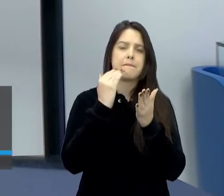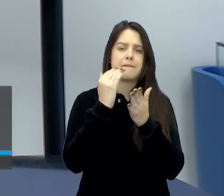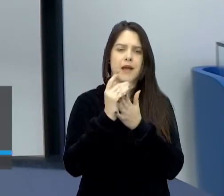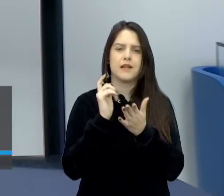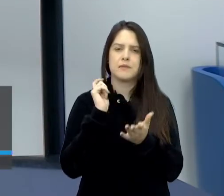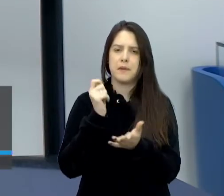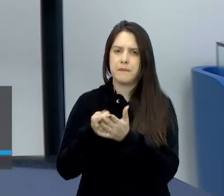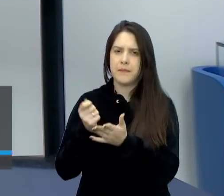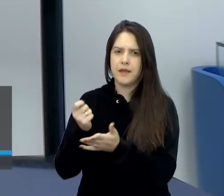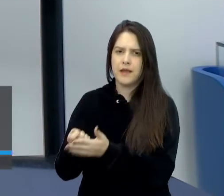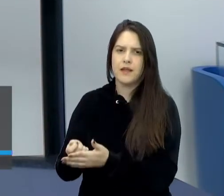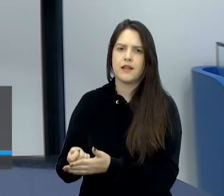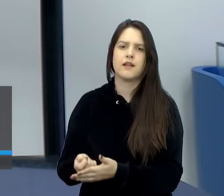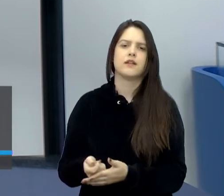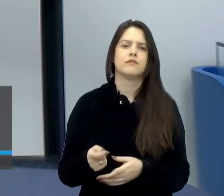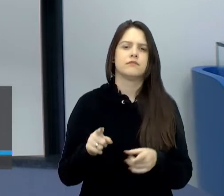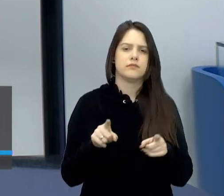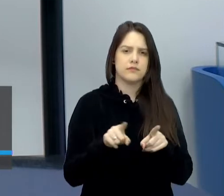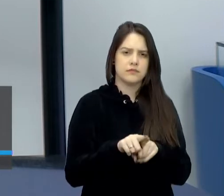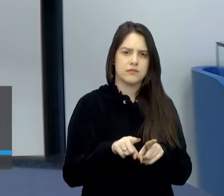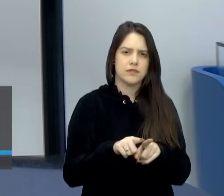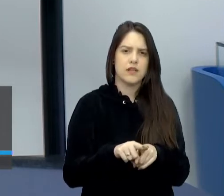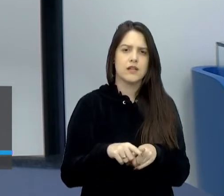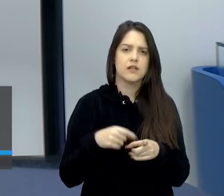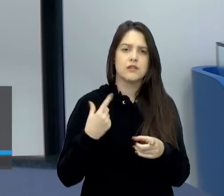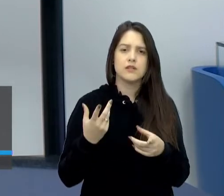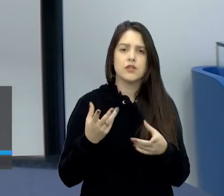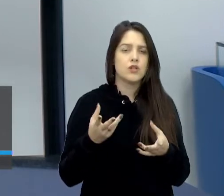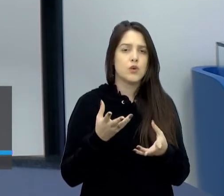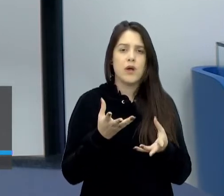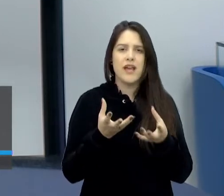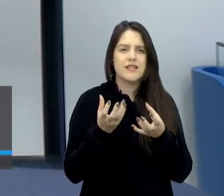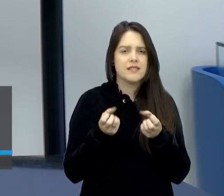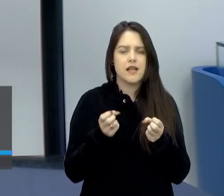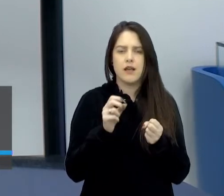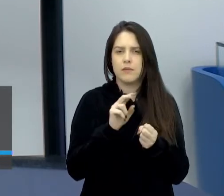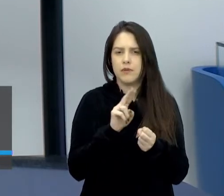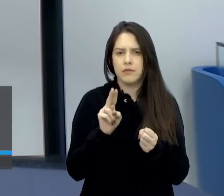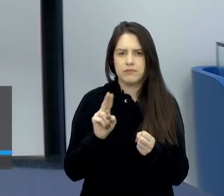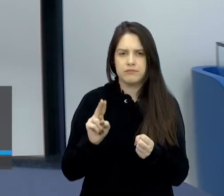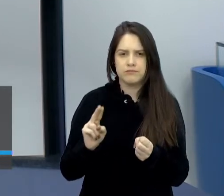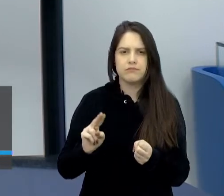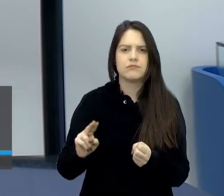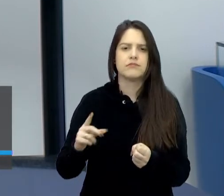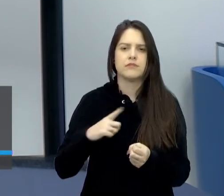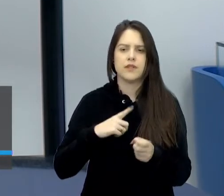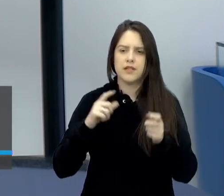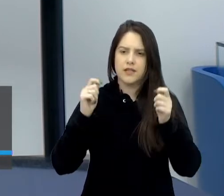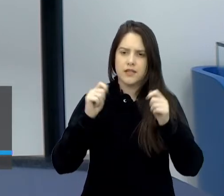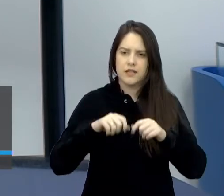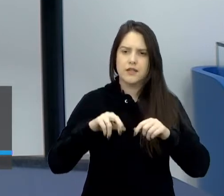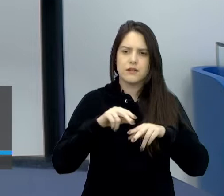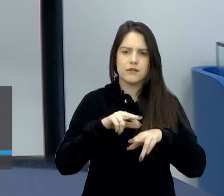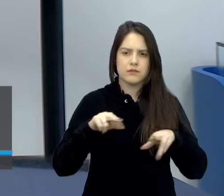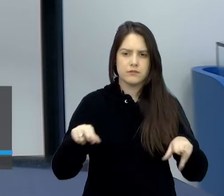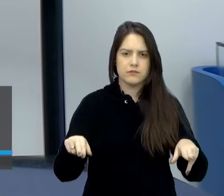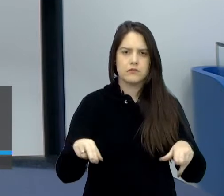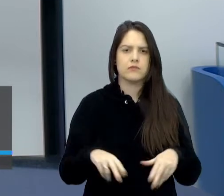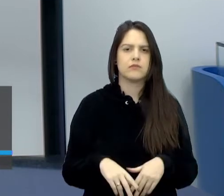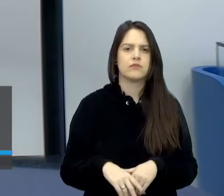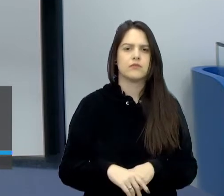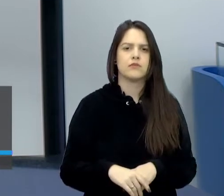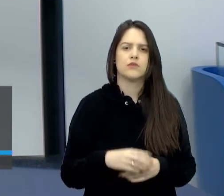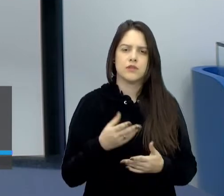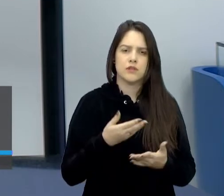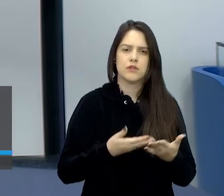do que receita, né? A gente não recebe 9 vezes. A gente tem aí datas específicas para receber esse